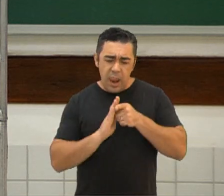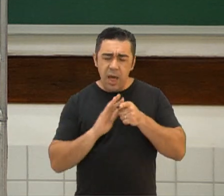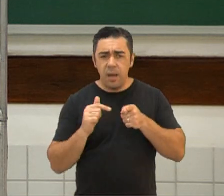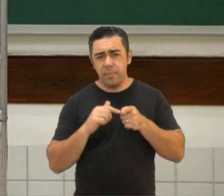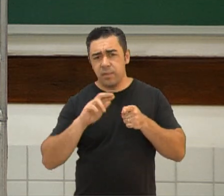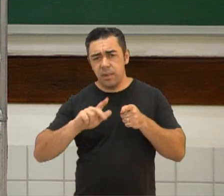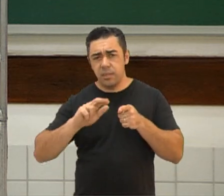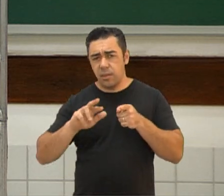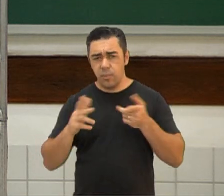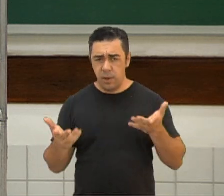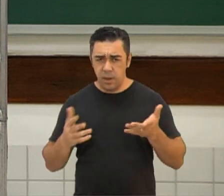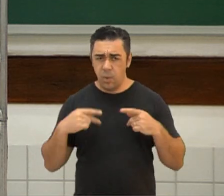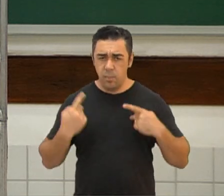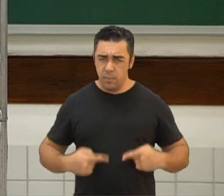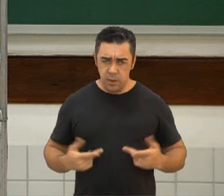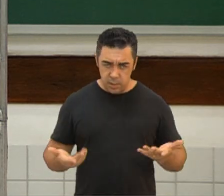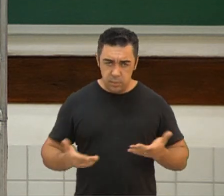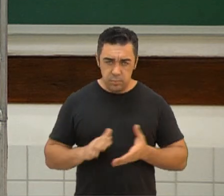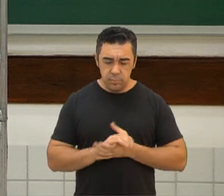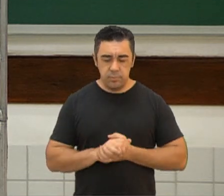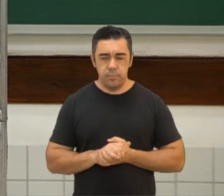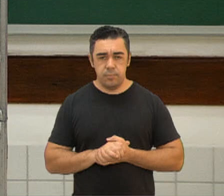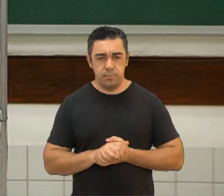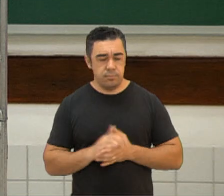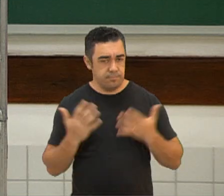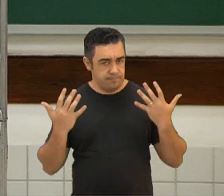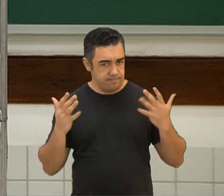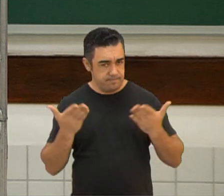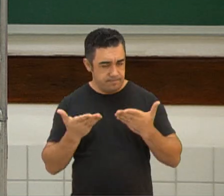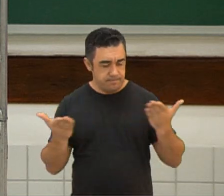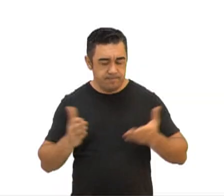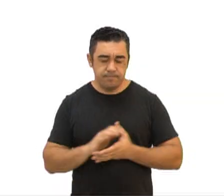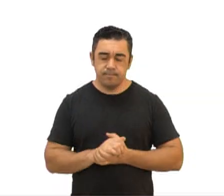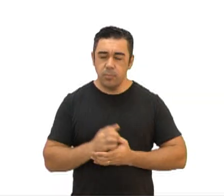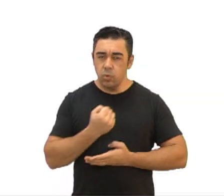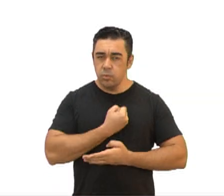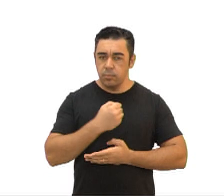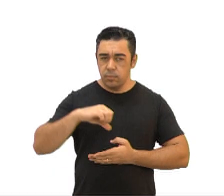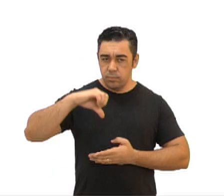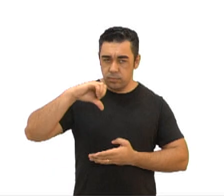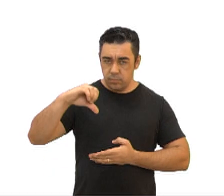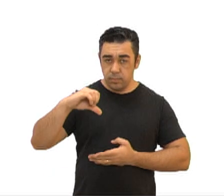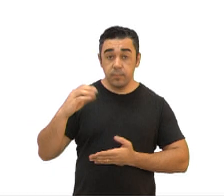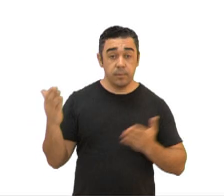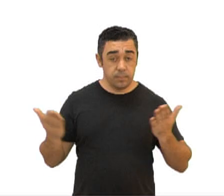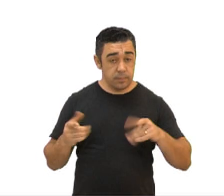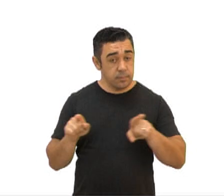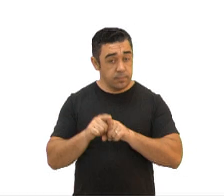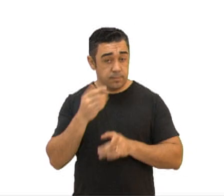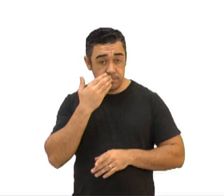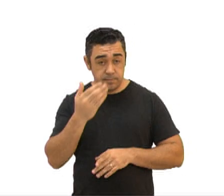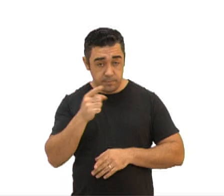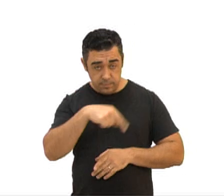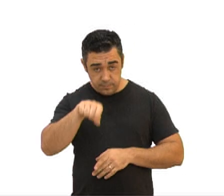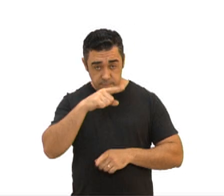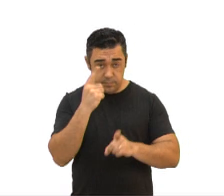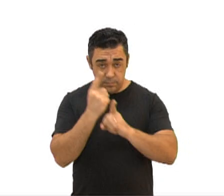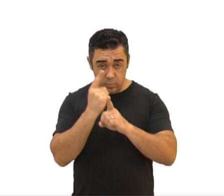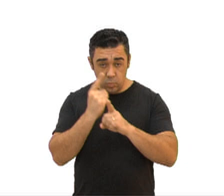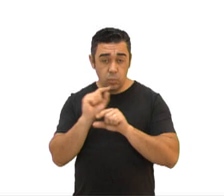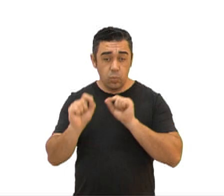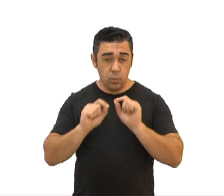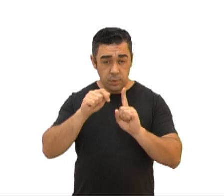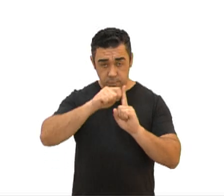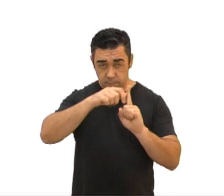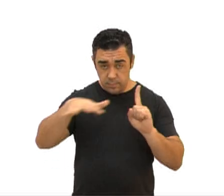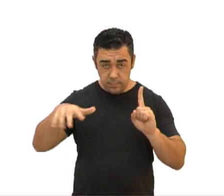tem aí uma personificação. Parabéns. No exercício 9 agora, também vou pedir para vocês localizarem a figura de